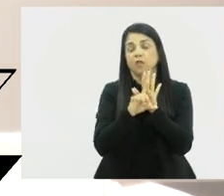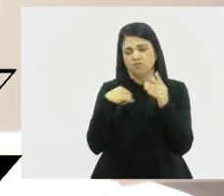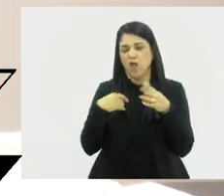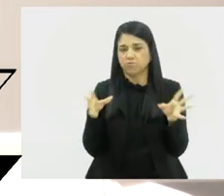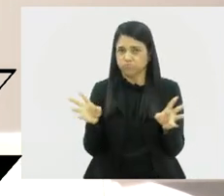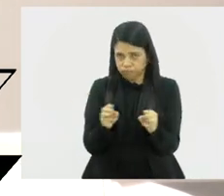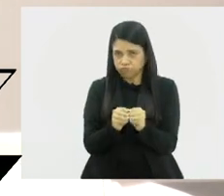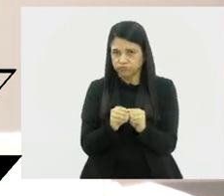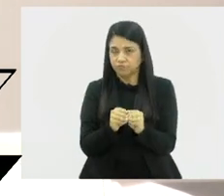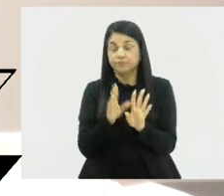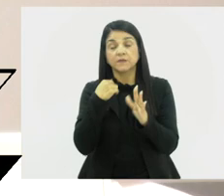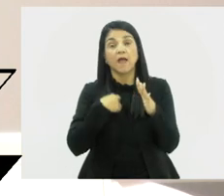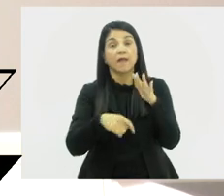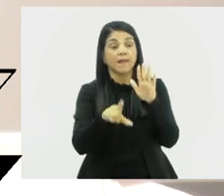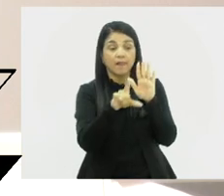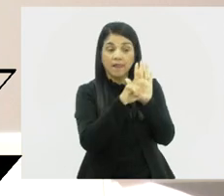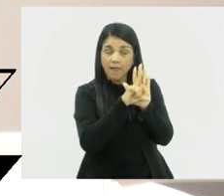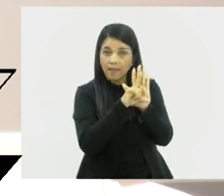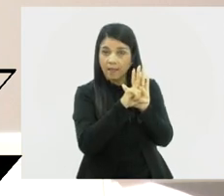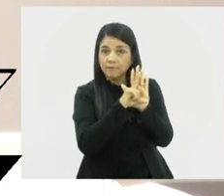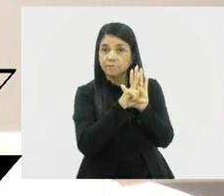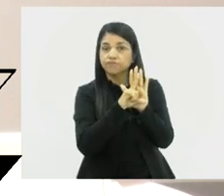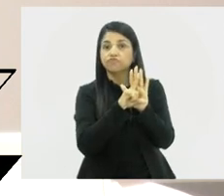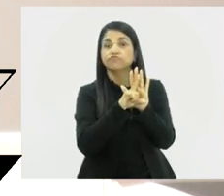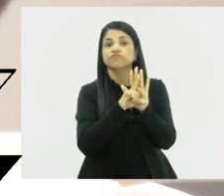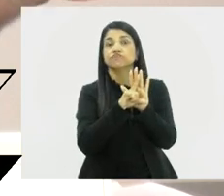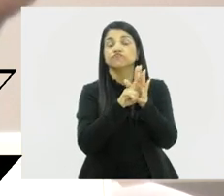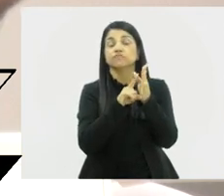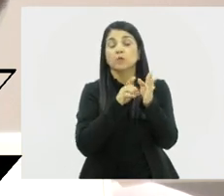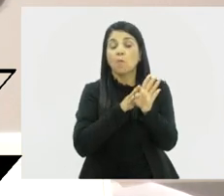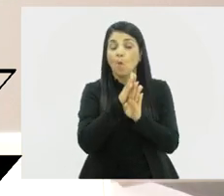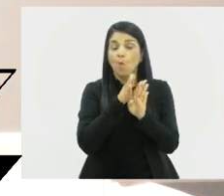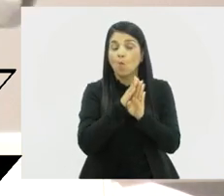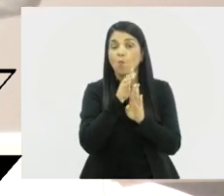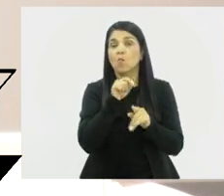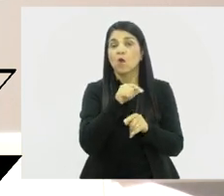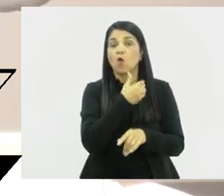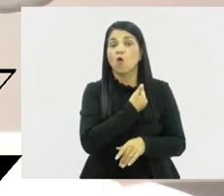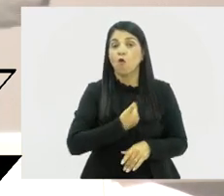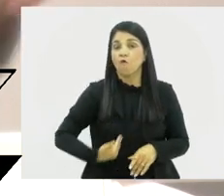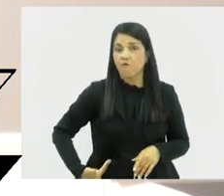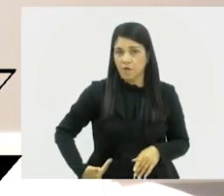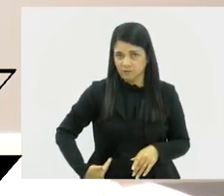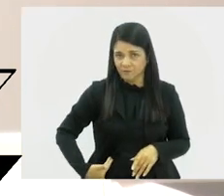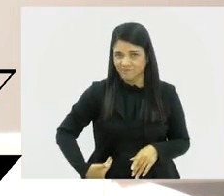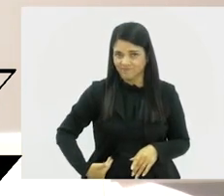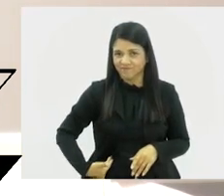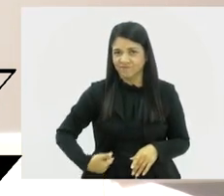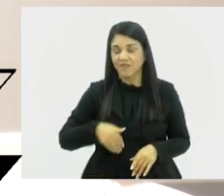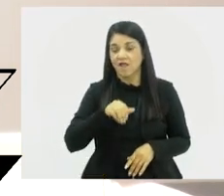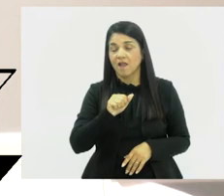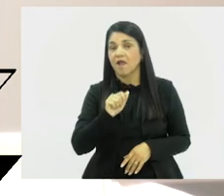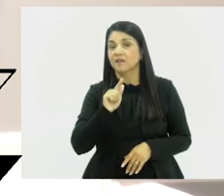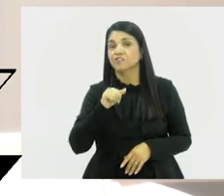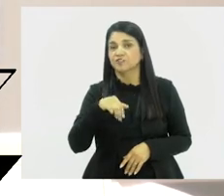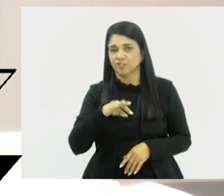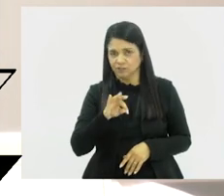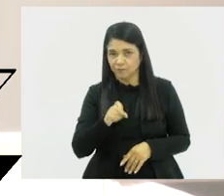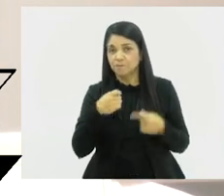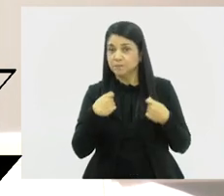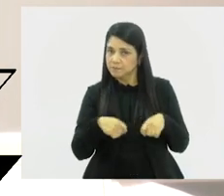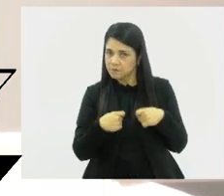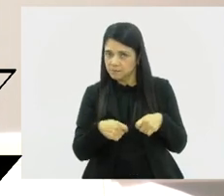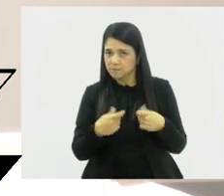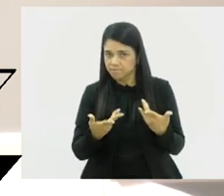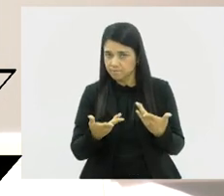encerrar, a própria lei diz que o governo tem que orientar os seus agentes para isso. O que acontece, deputado Amorim?